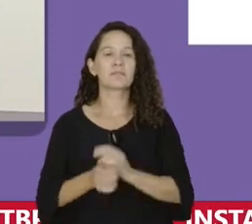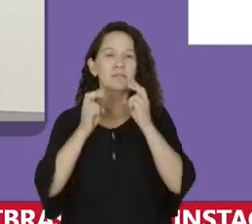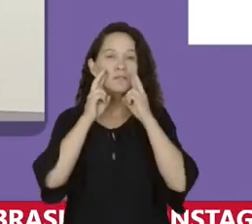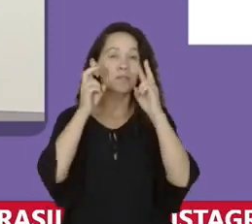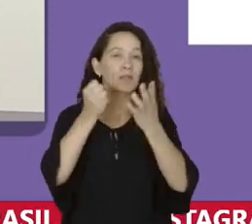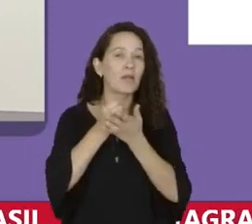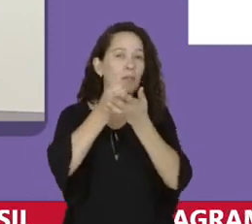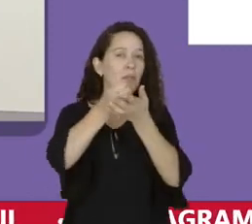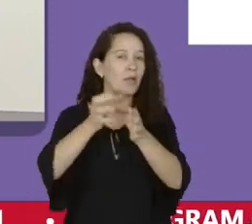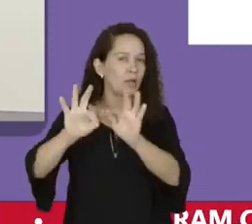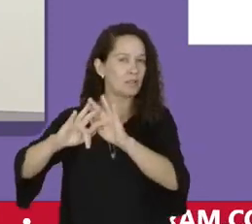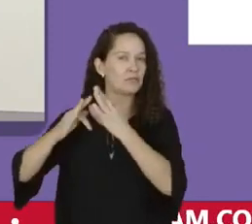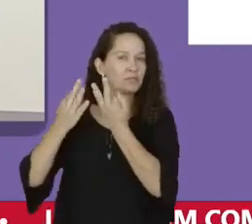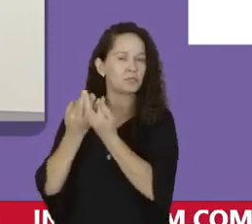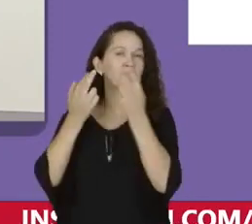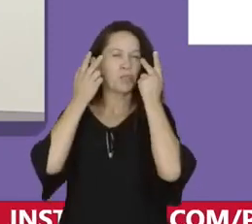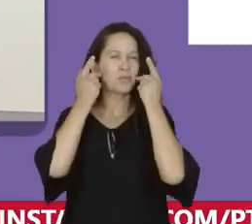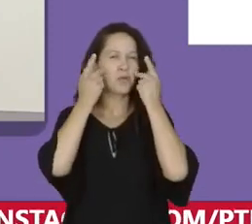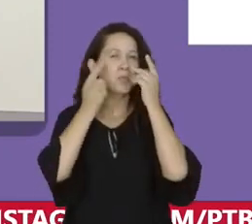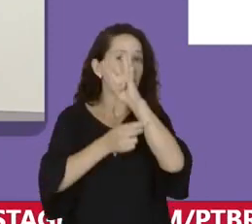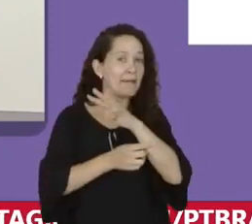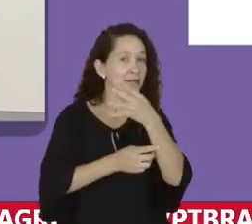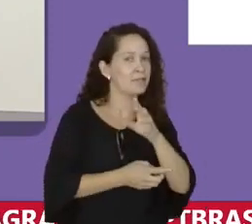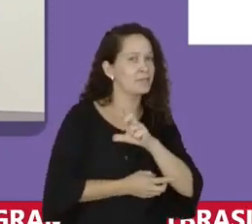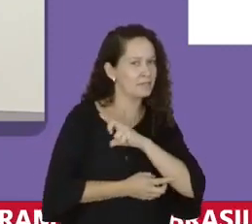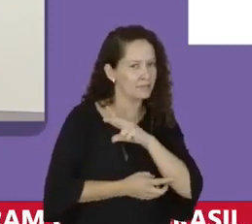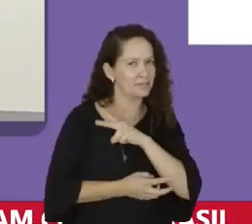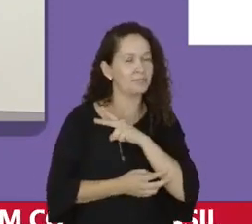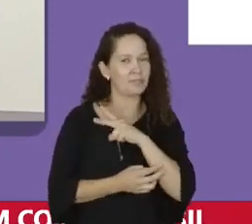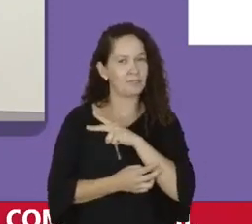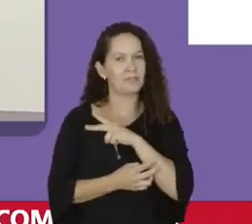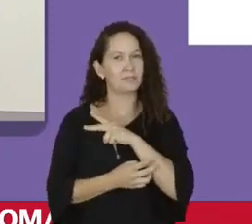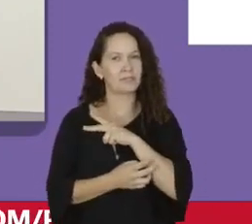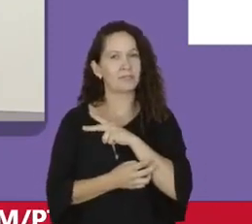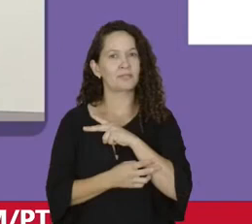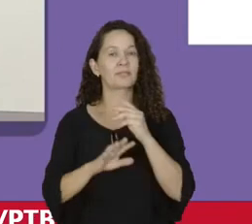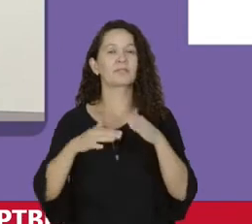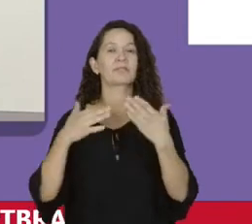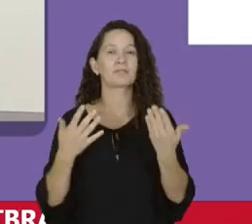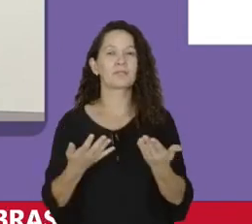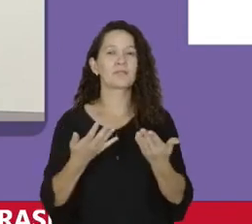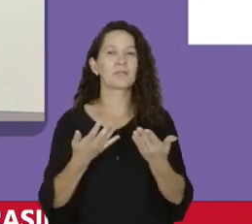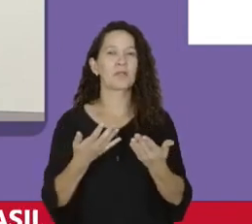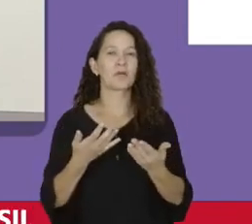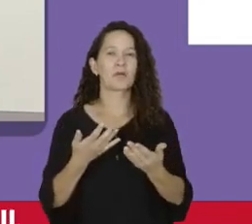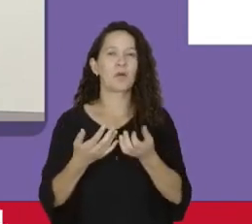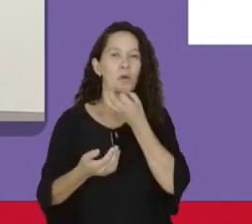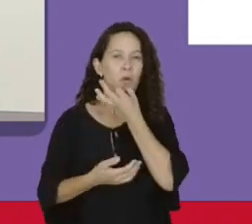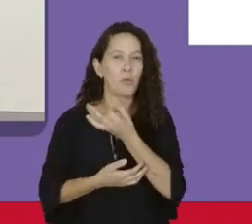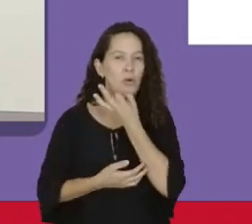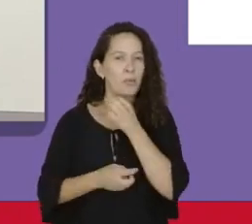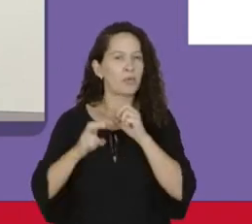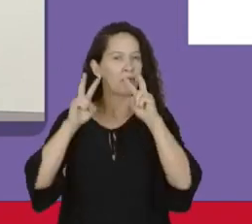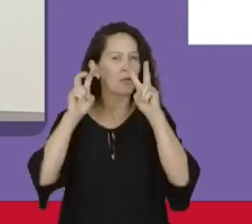visam apoiar as famílias, naturalmente, redes privadas. Então,